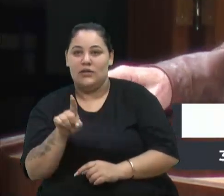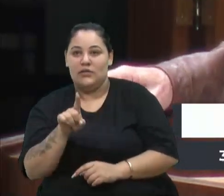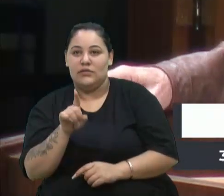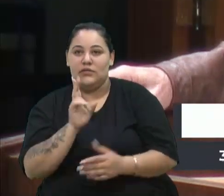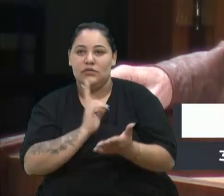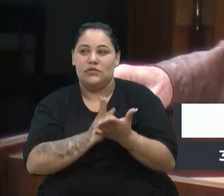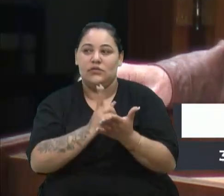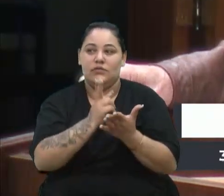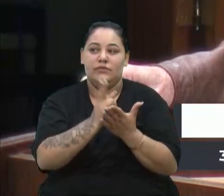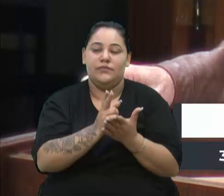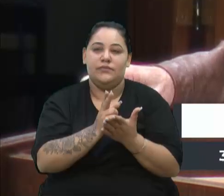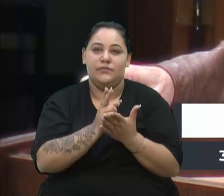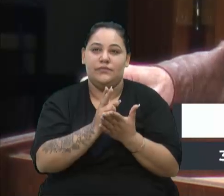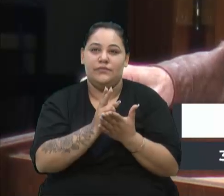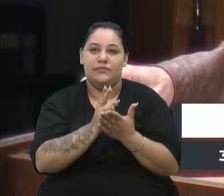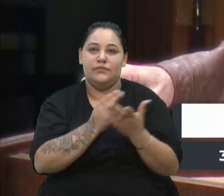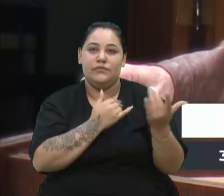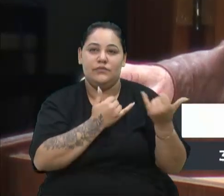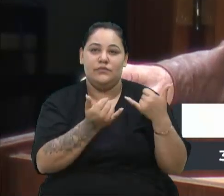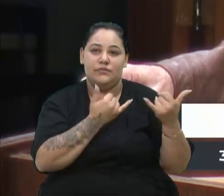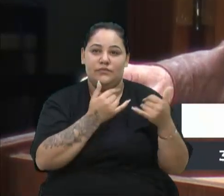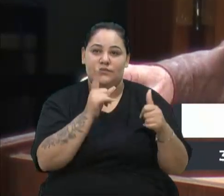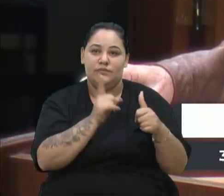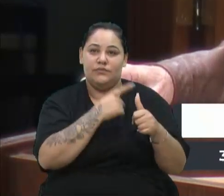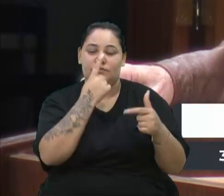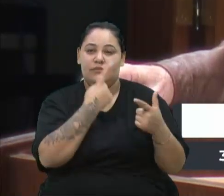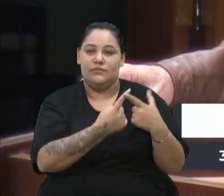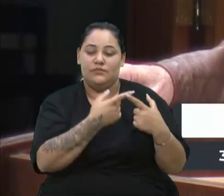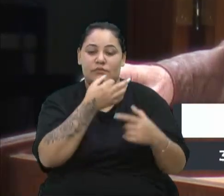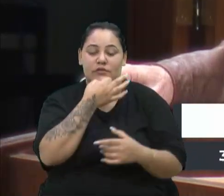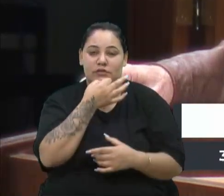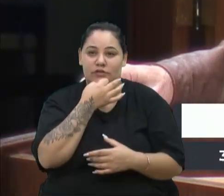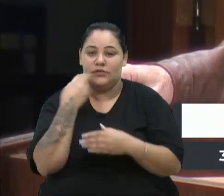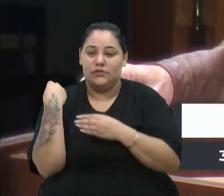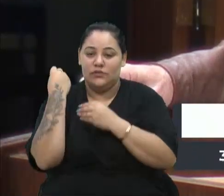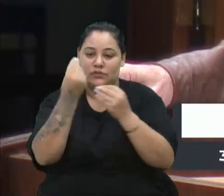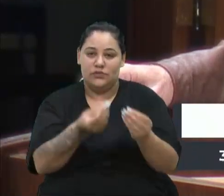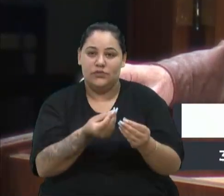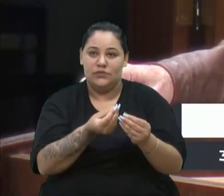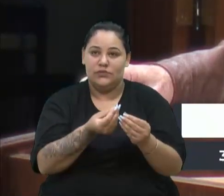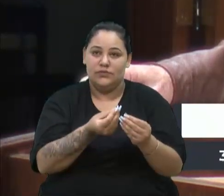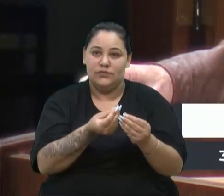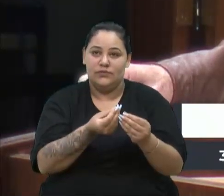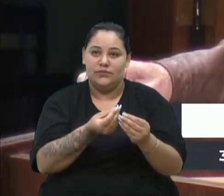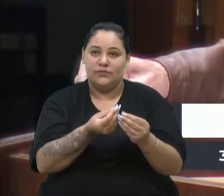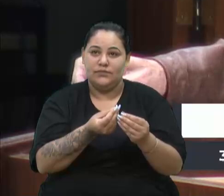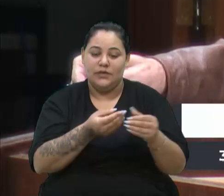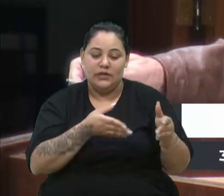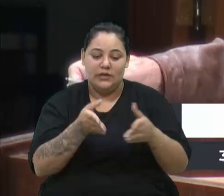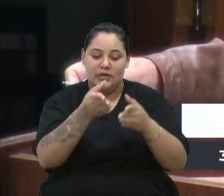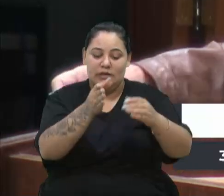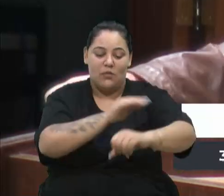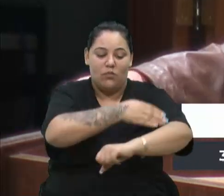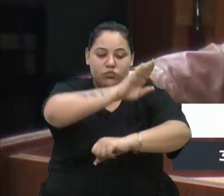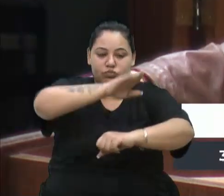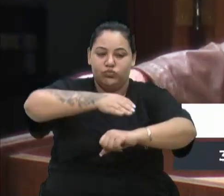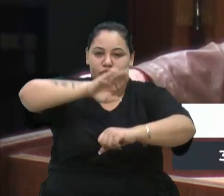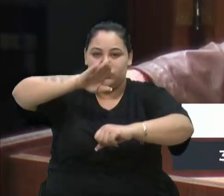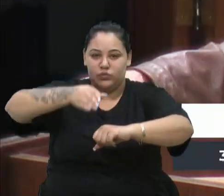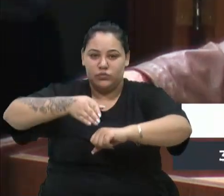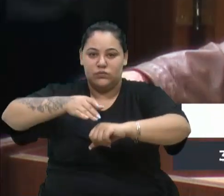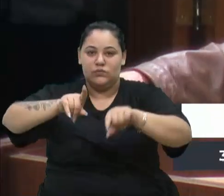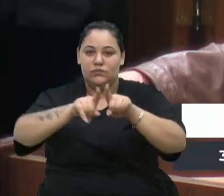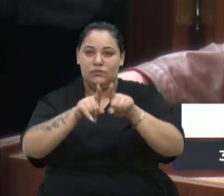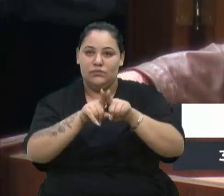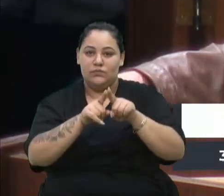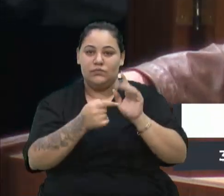seguindo, destaco o exemplo, a primeira vez que Caxias do Sul trouxe trilhas e montanhas com duas etapas, Aparecida